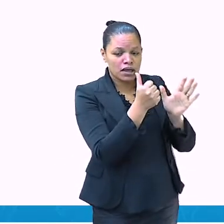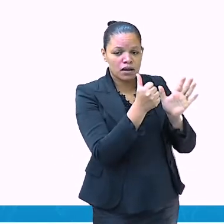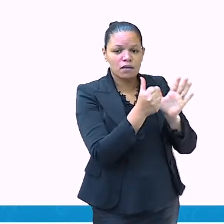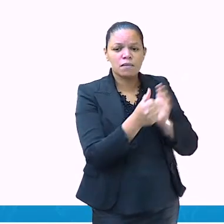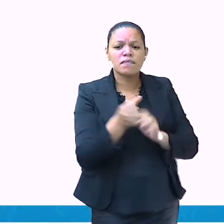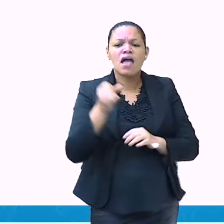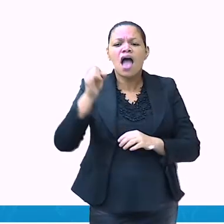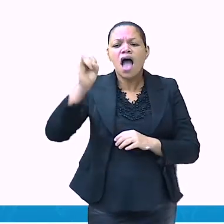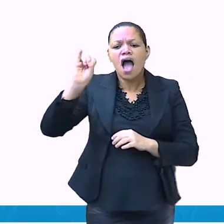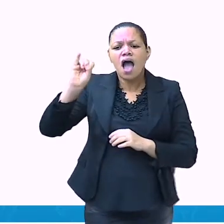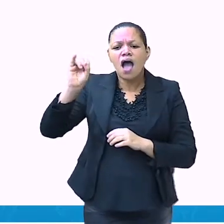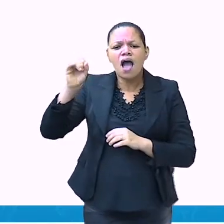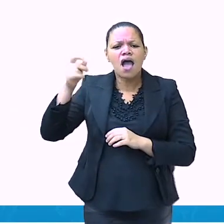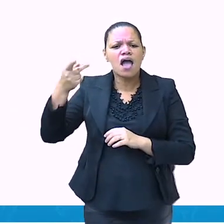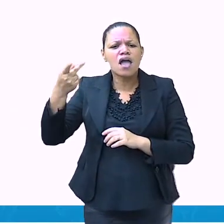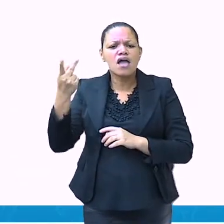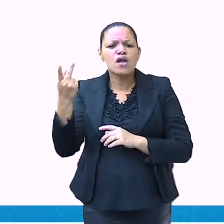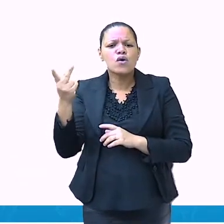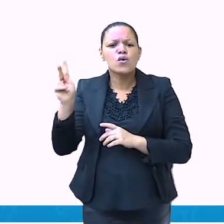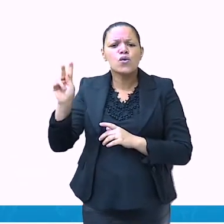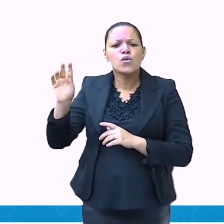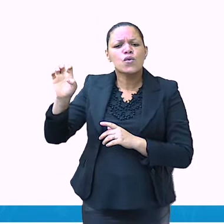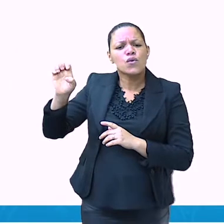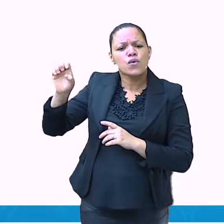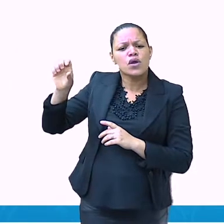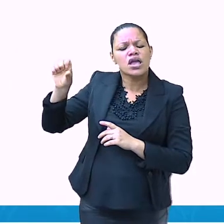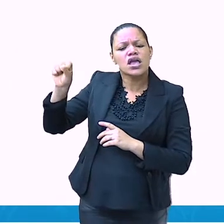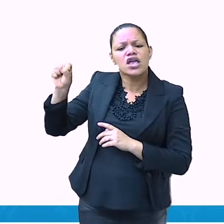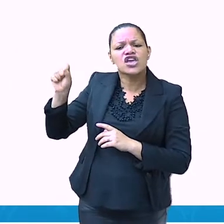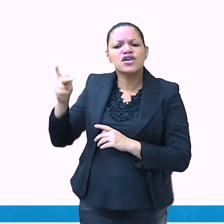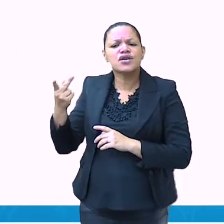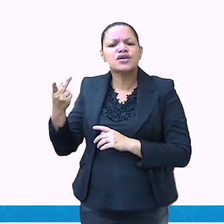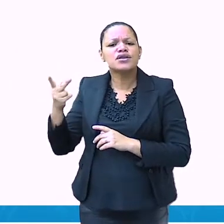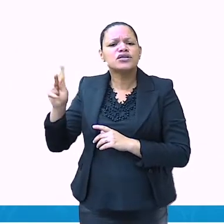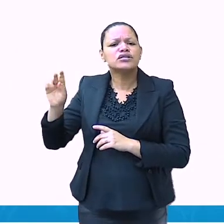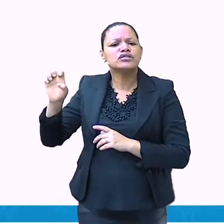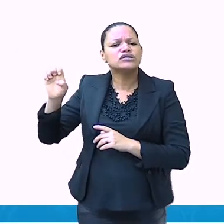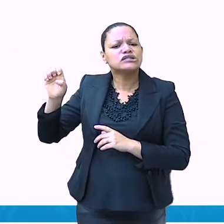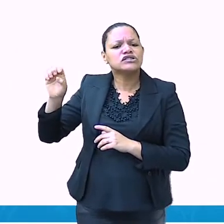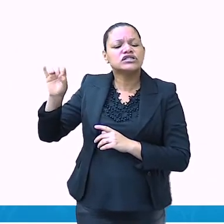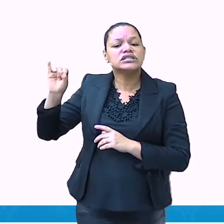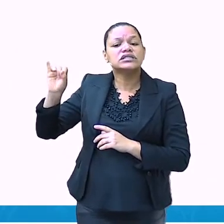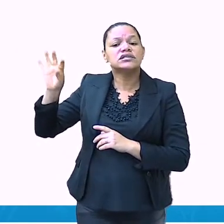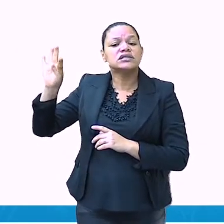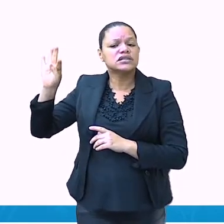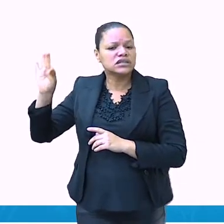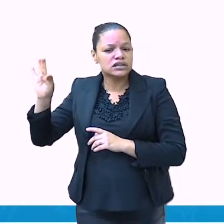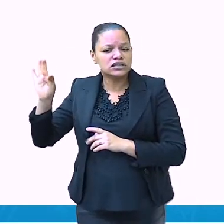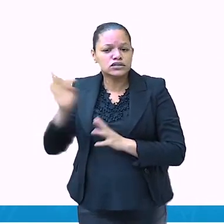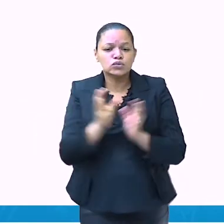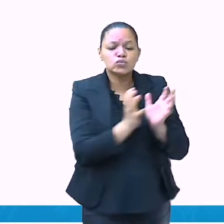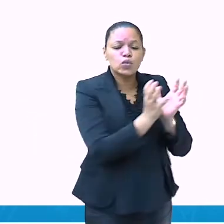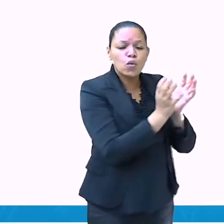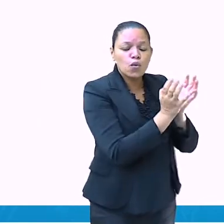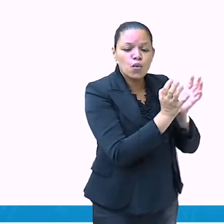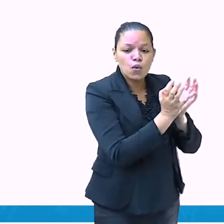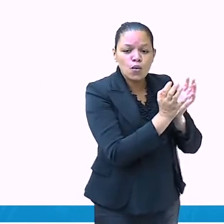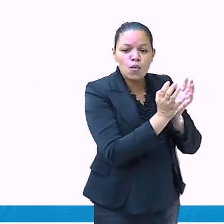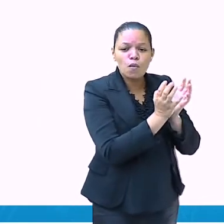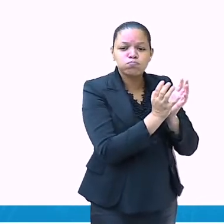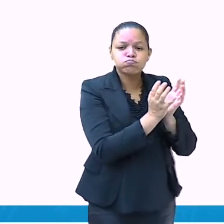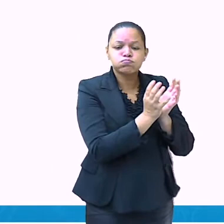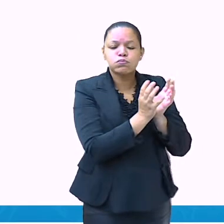was, she was, it was. Então, sempre no singular.